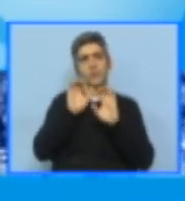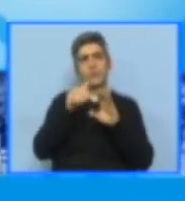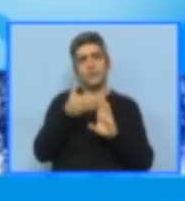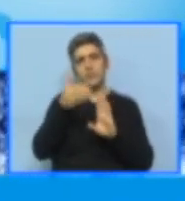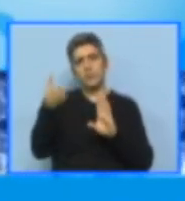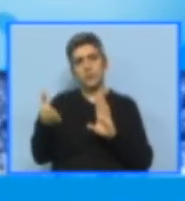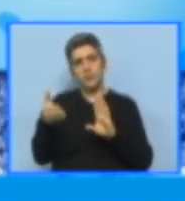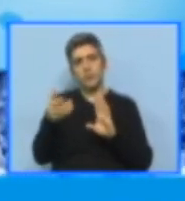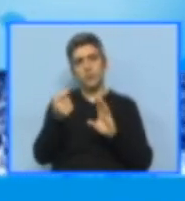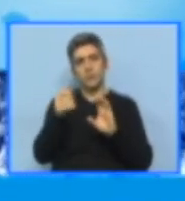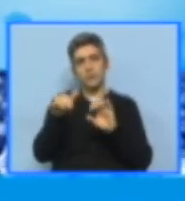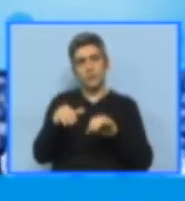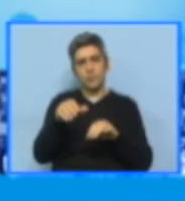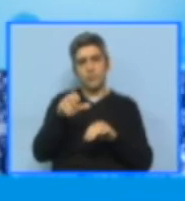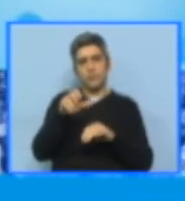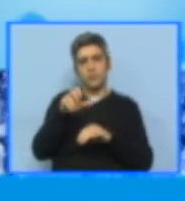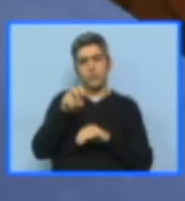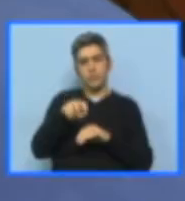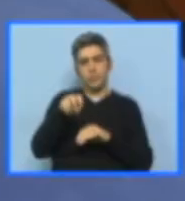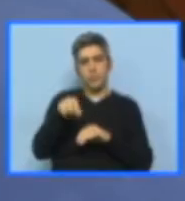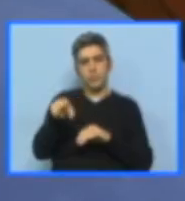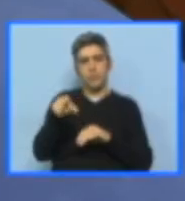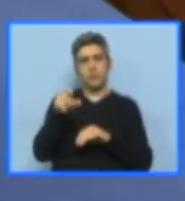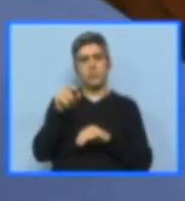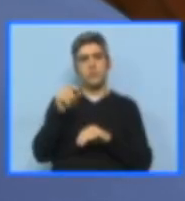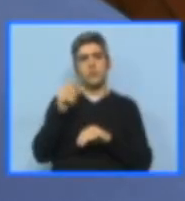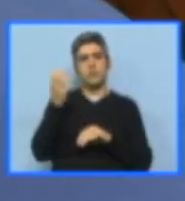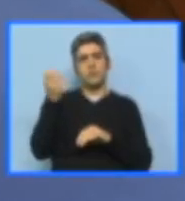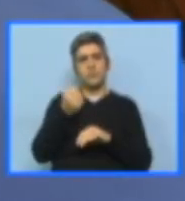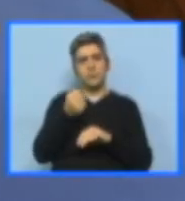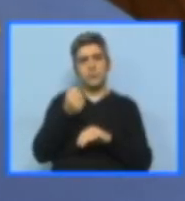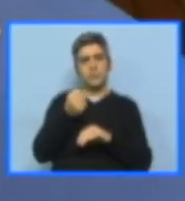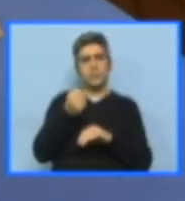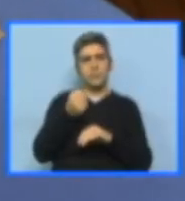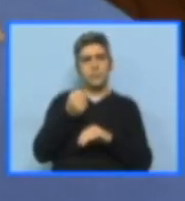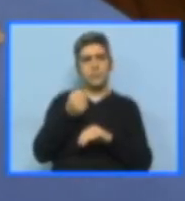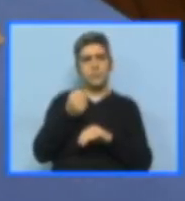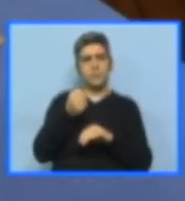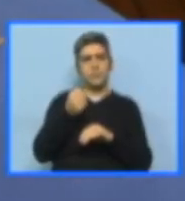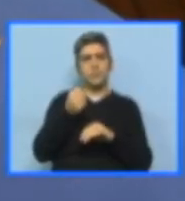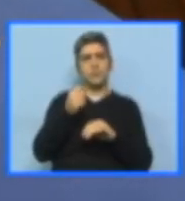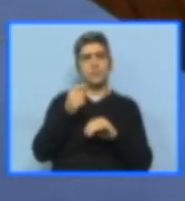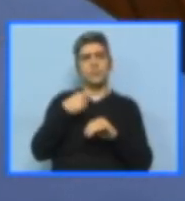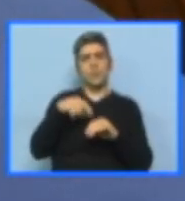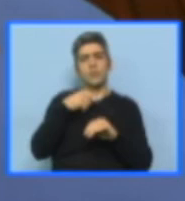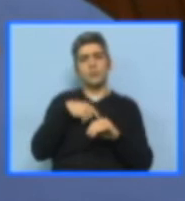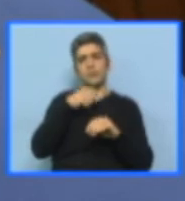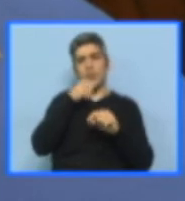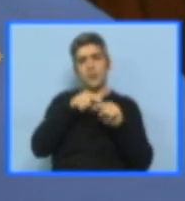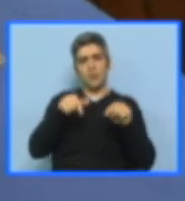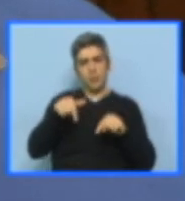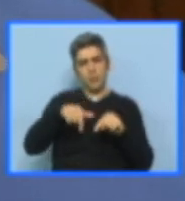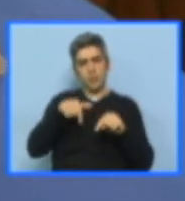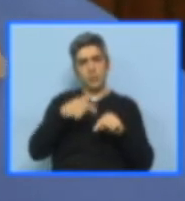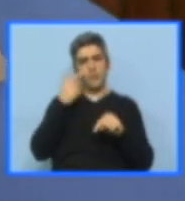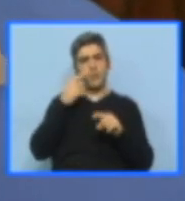final, já no fim de junho, então chegámos a trazer-nos se quiserem, descer ao nosso território e ver qual